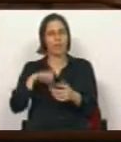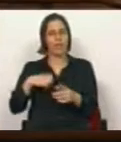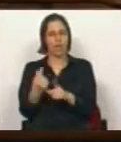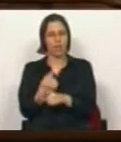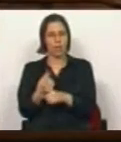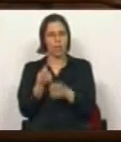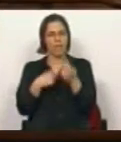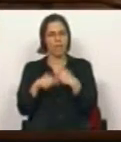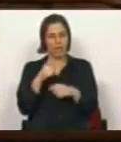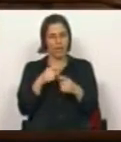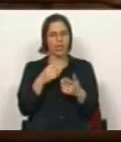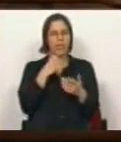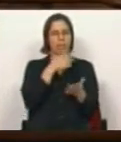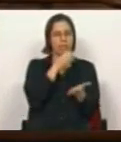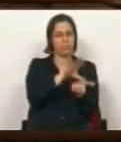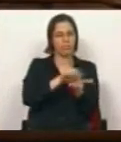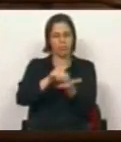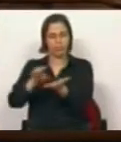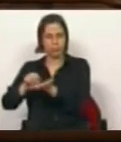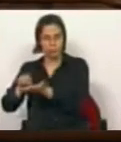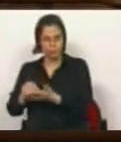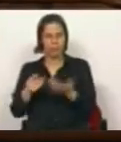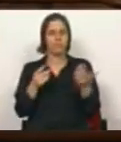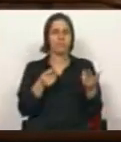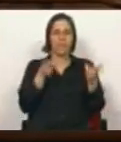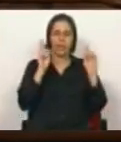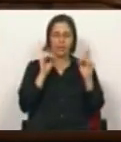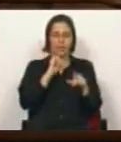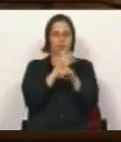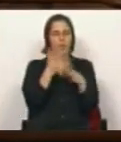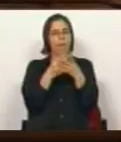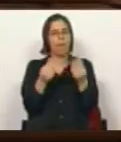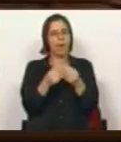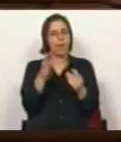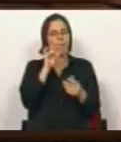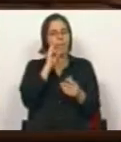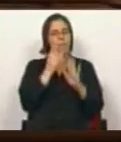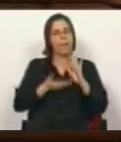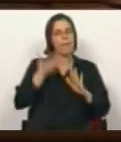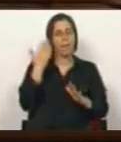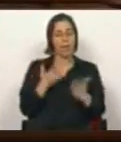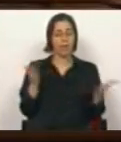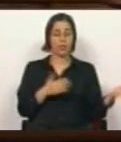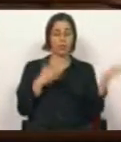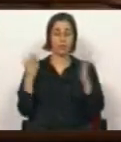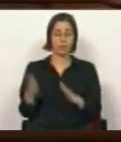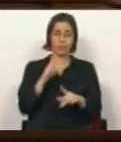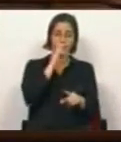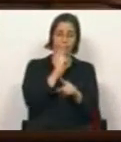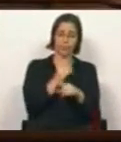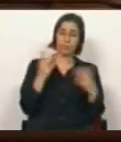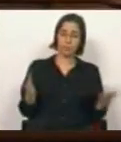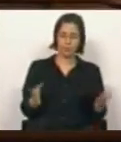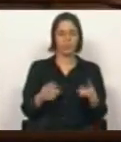legumes vendidos a granel nos pontos de venda, compostos por outros materiais mais sustentáveis. Por outro lado, e